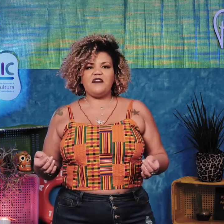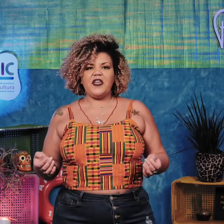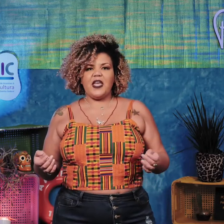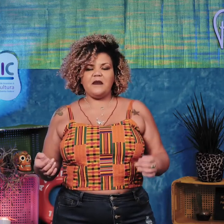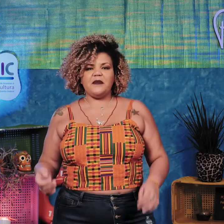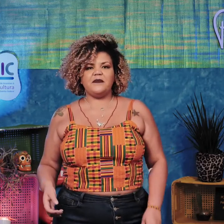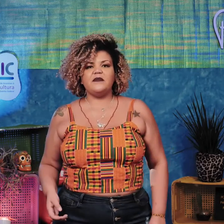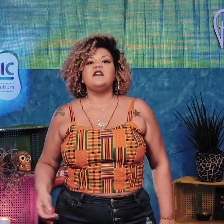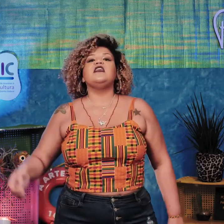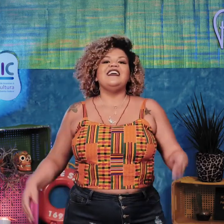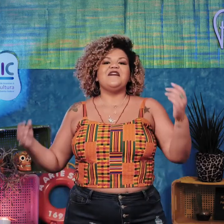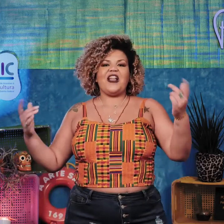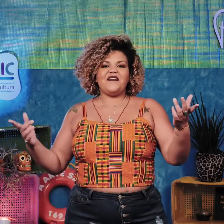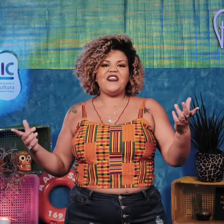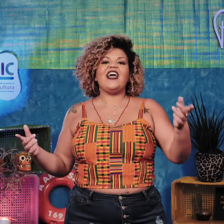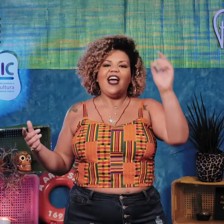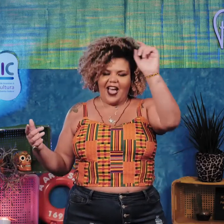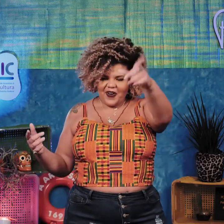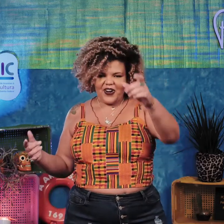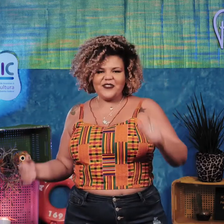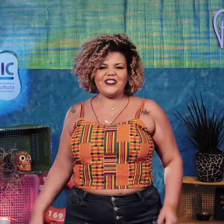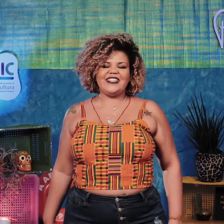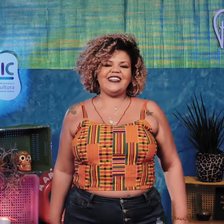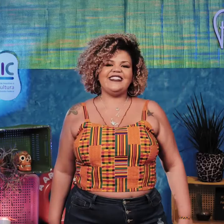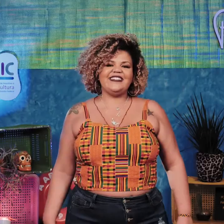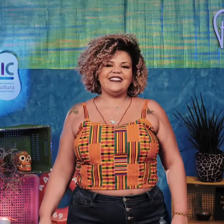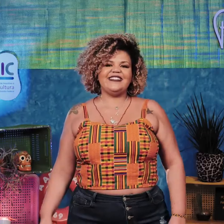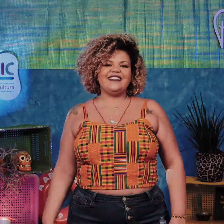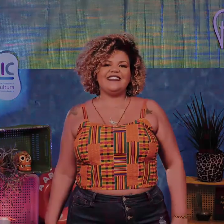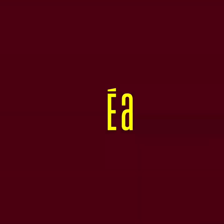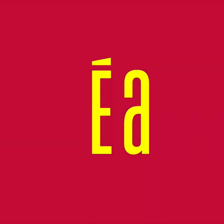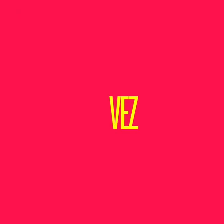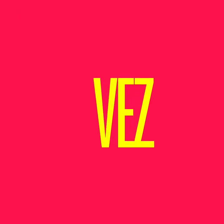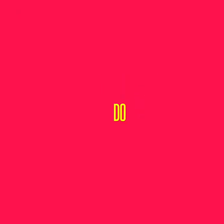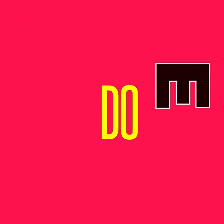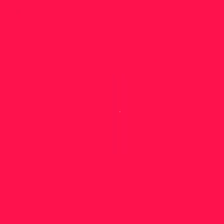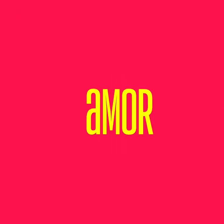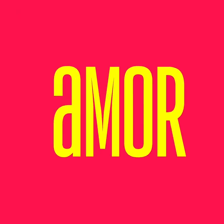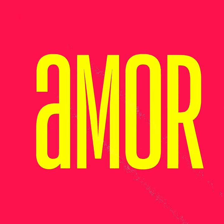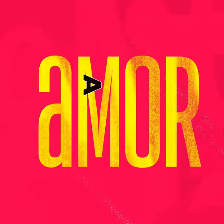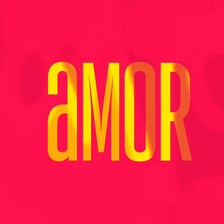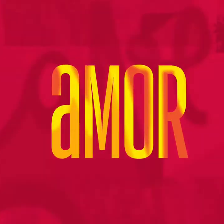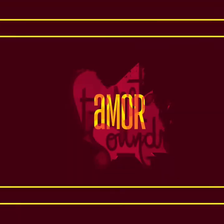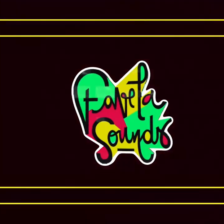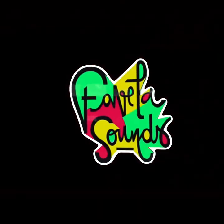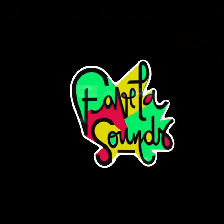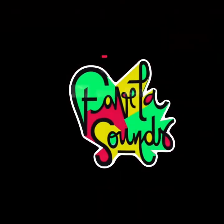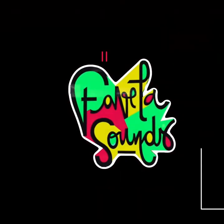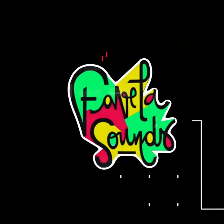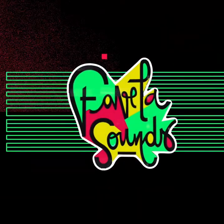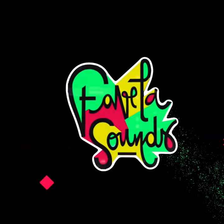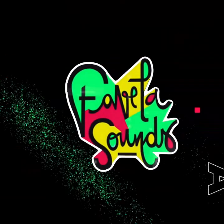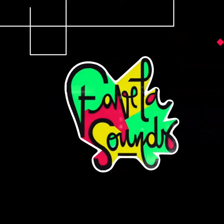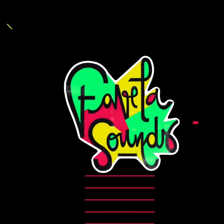e Rádio Cultura FM Flavinha agora com você pelo amor